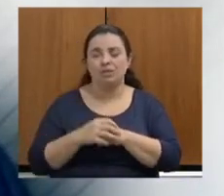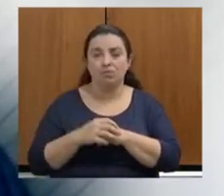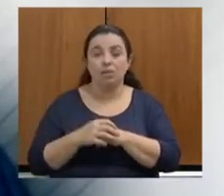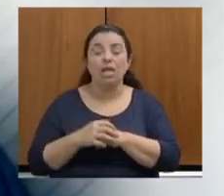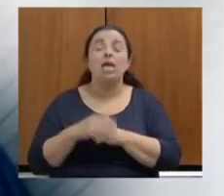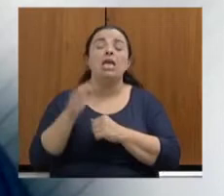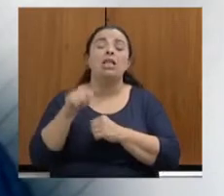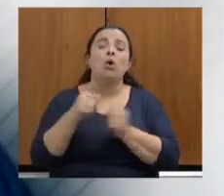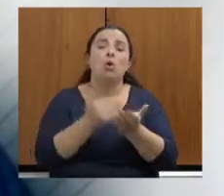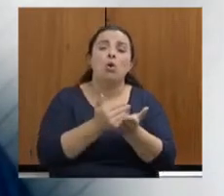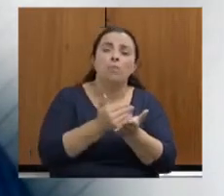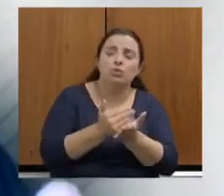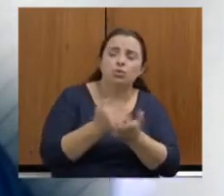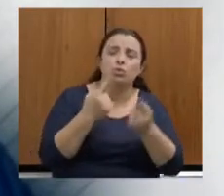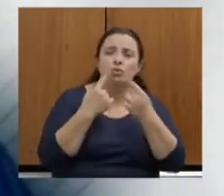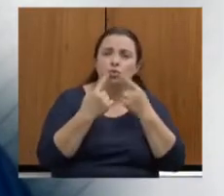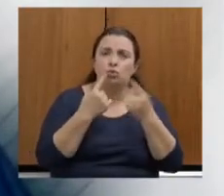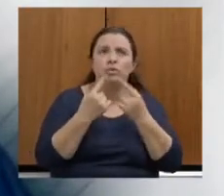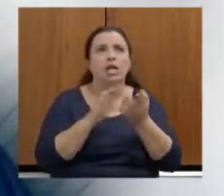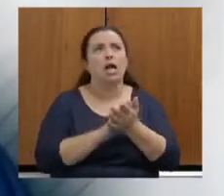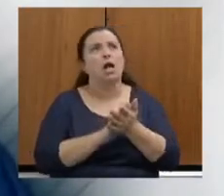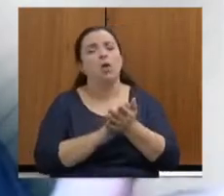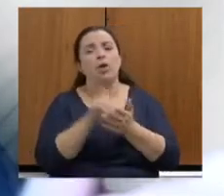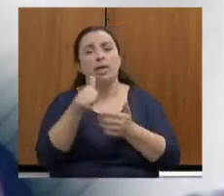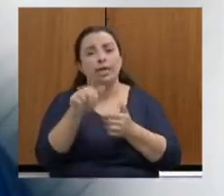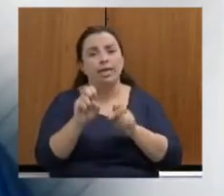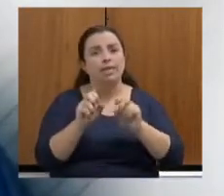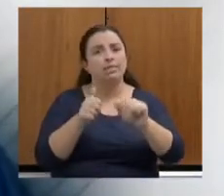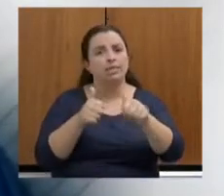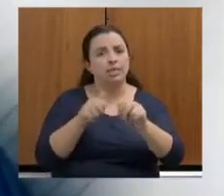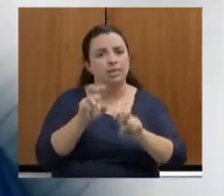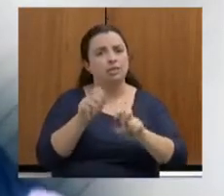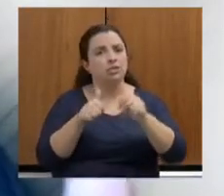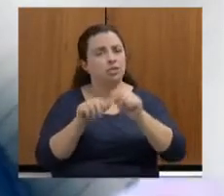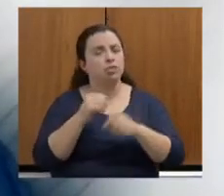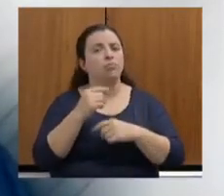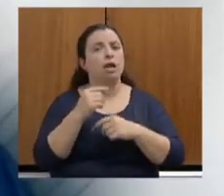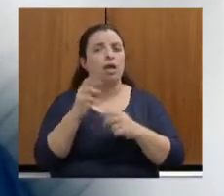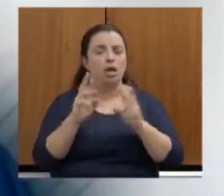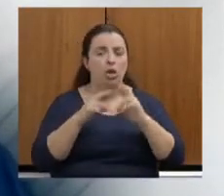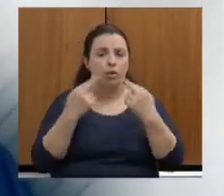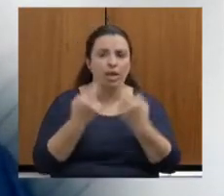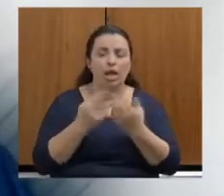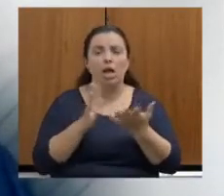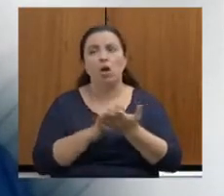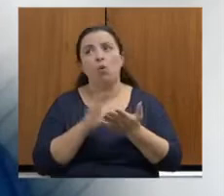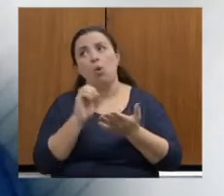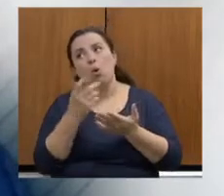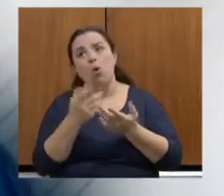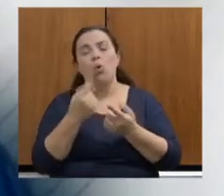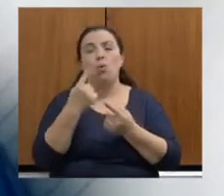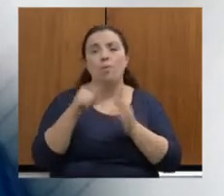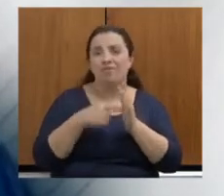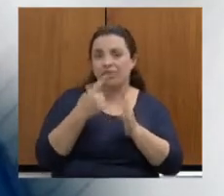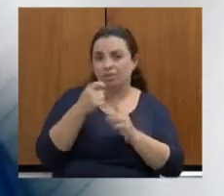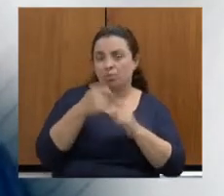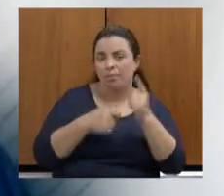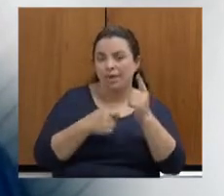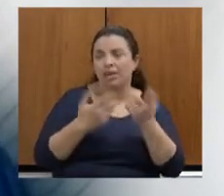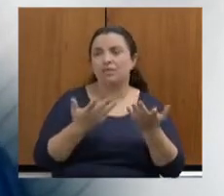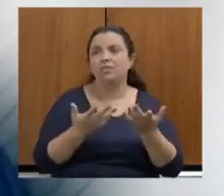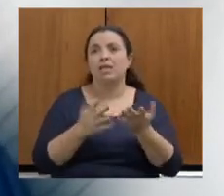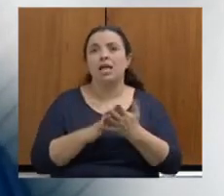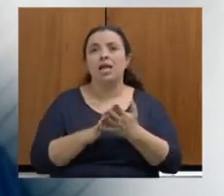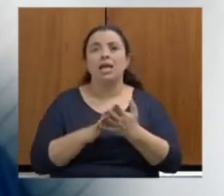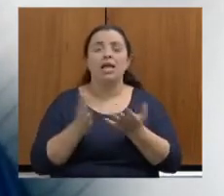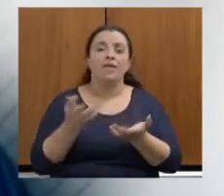15 dias no máximo de mês em mês é alternativamente em Belo Horizonte Vitória e Brasília